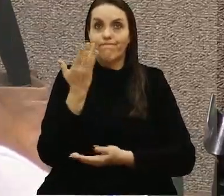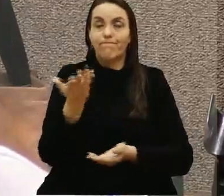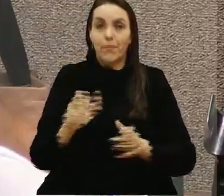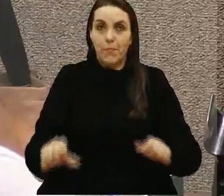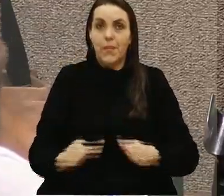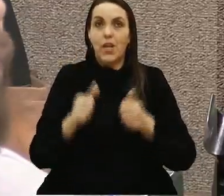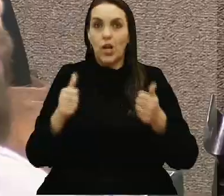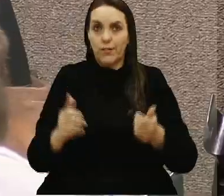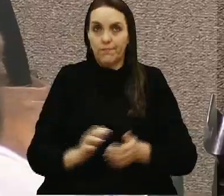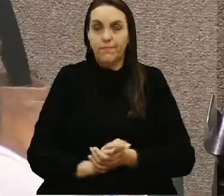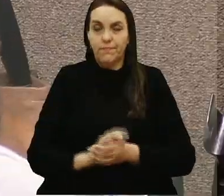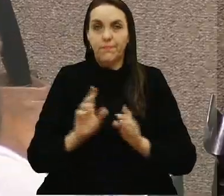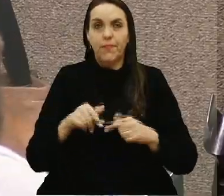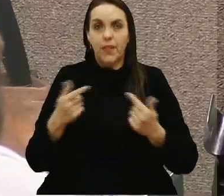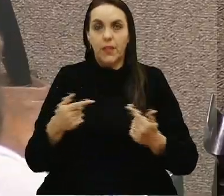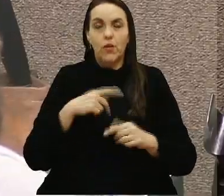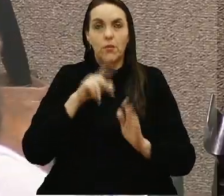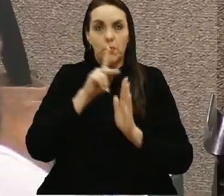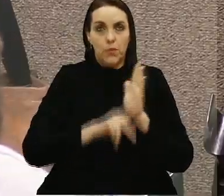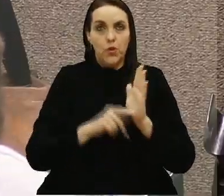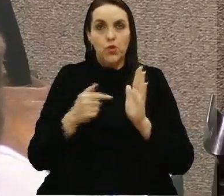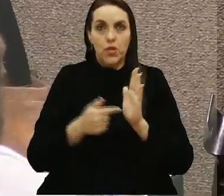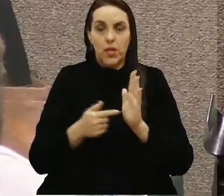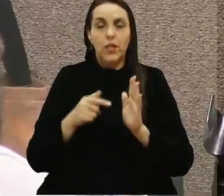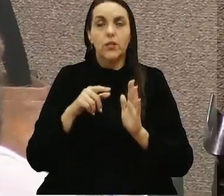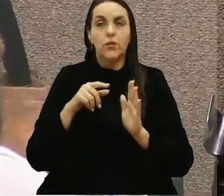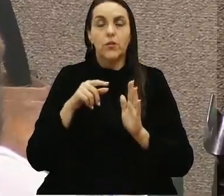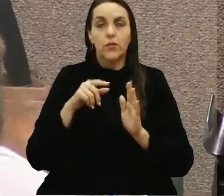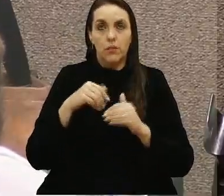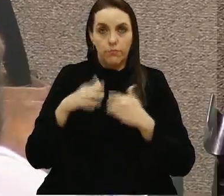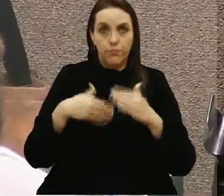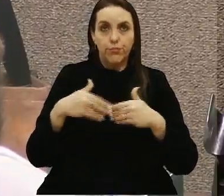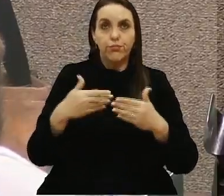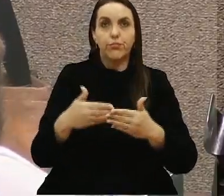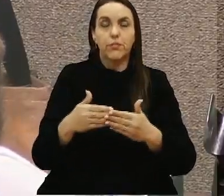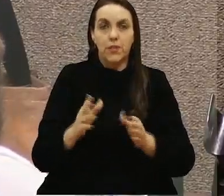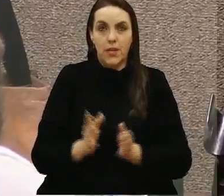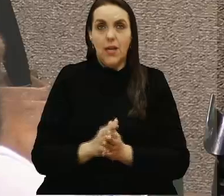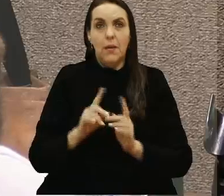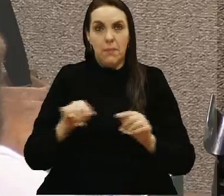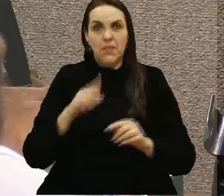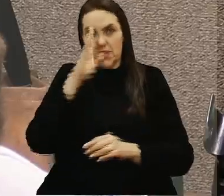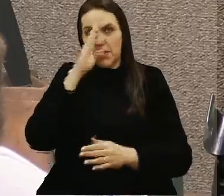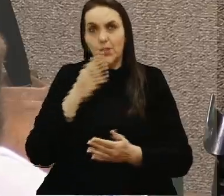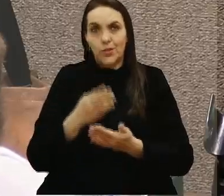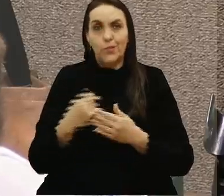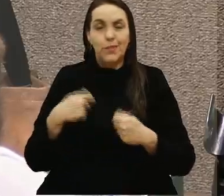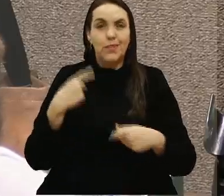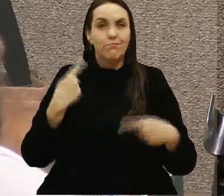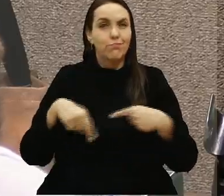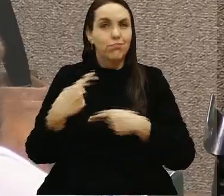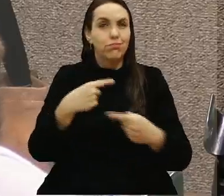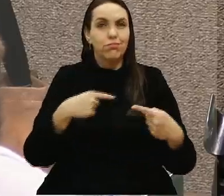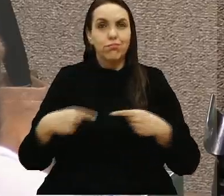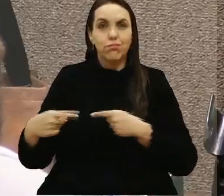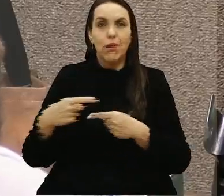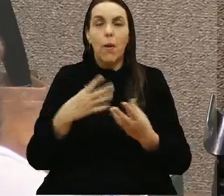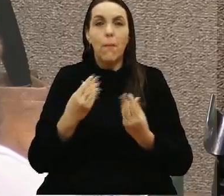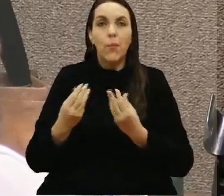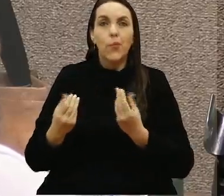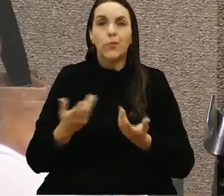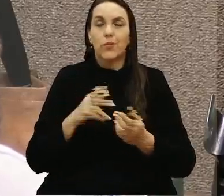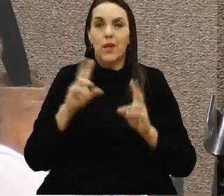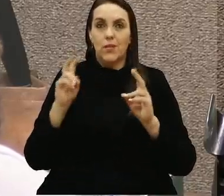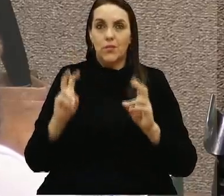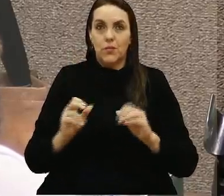melhor. Então, a gente tem esse projeto, está tramitando aqui, mas acredito que a gente precisa discutir muito sobre esses assuntos, cada